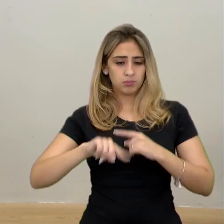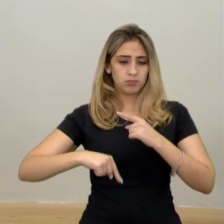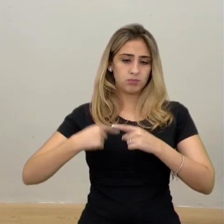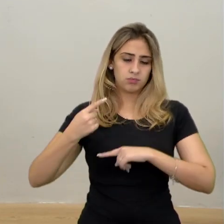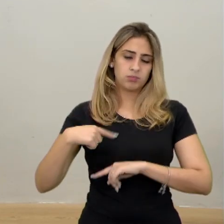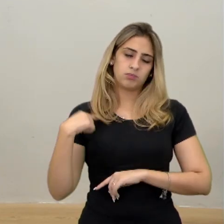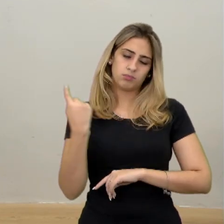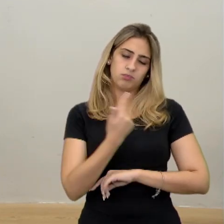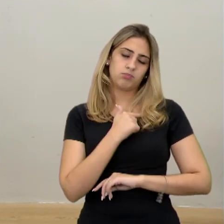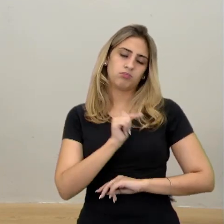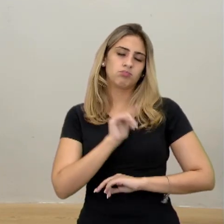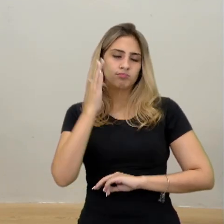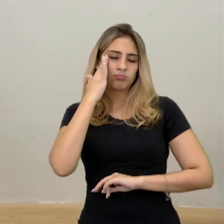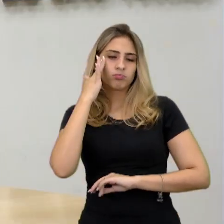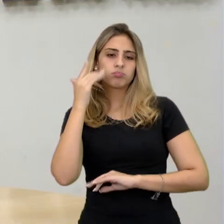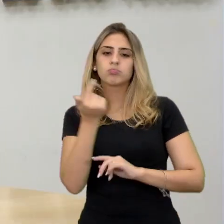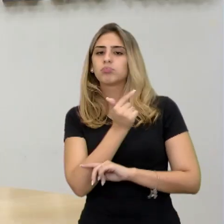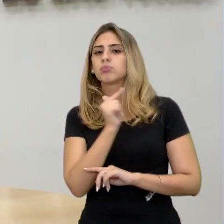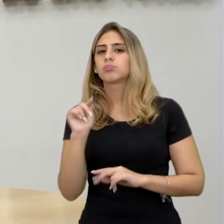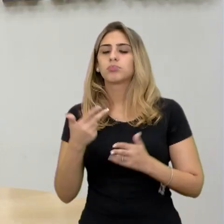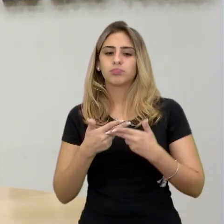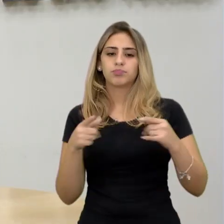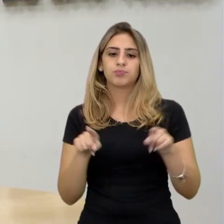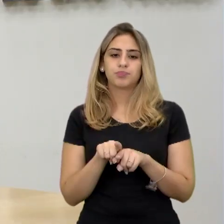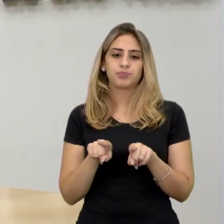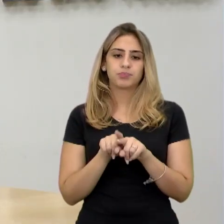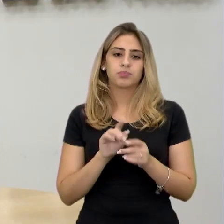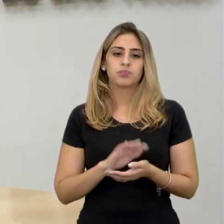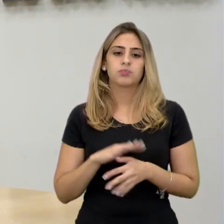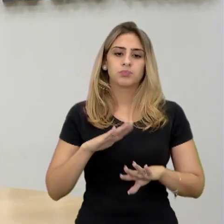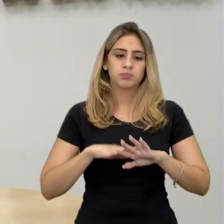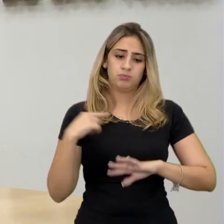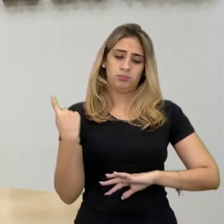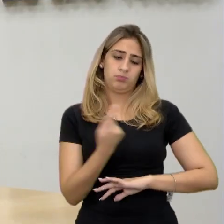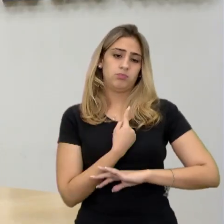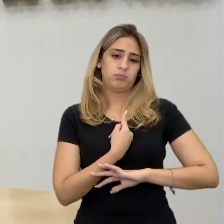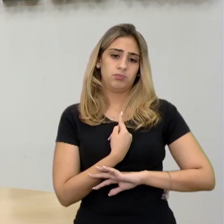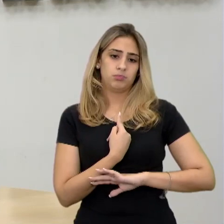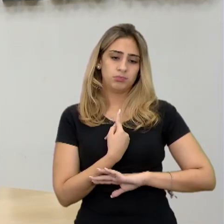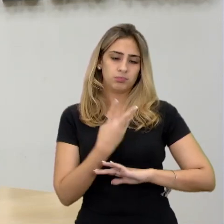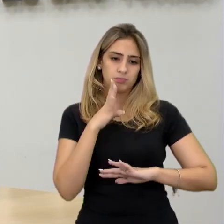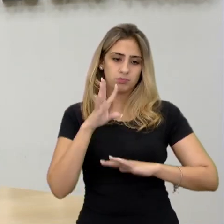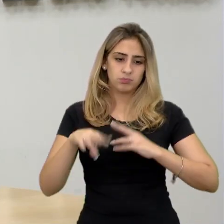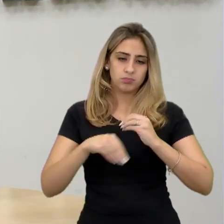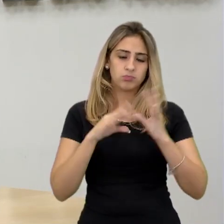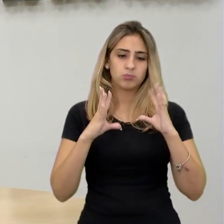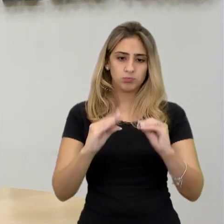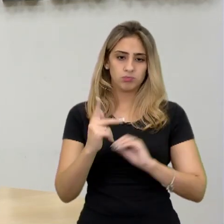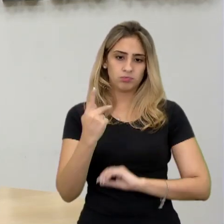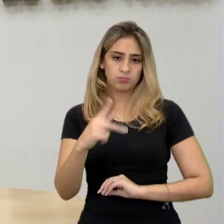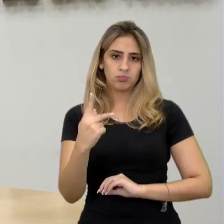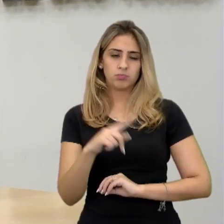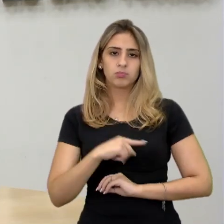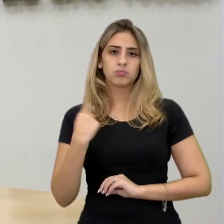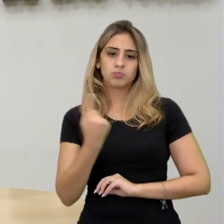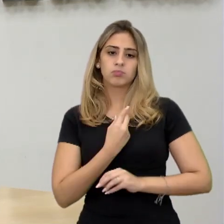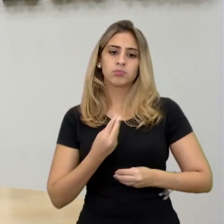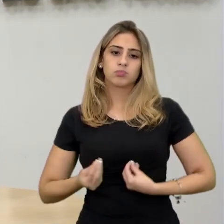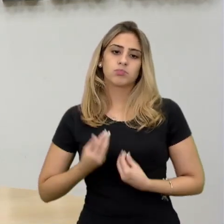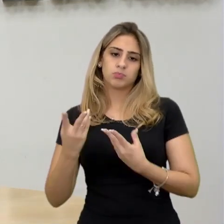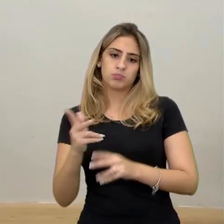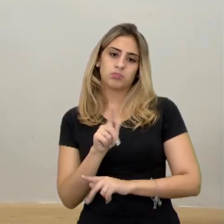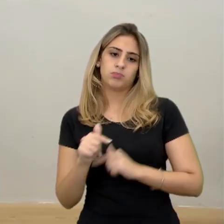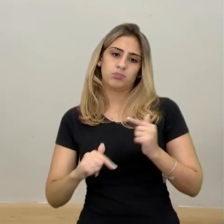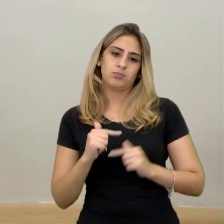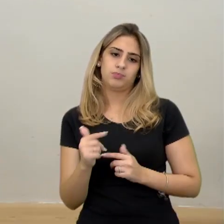depois a gente vai entender também outras metodologias. Mas é que se a gente for aplicar em todos eles, a gente entrega o trabalho inteiro